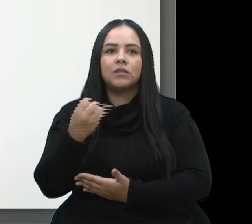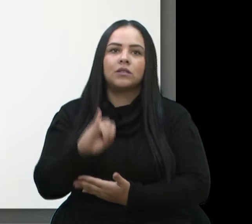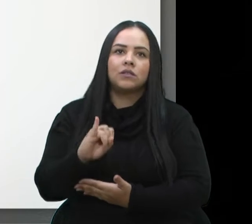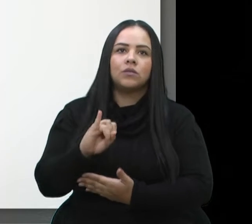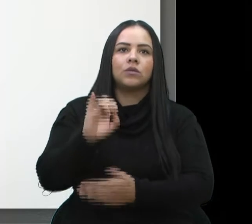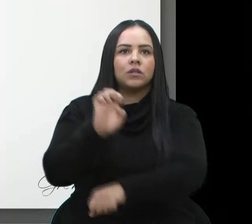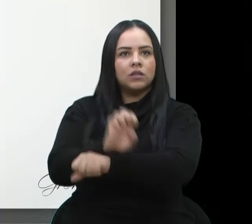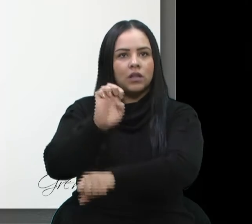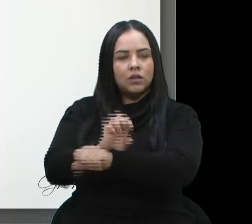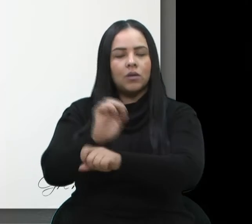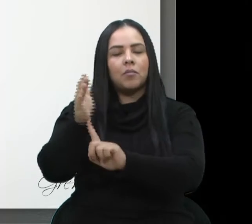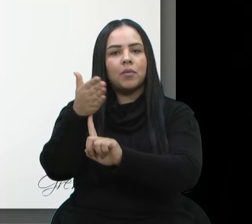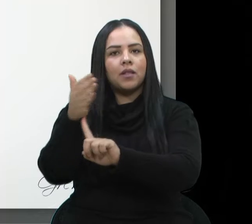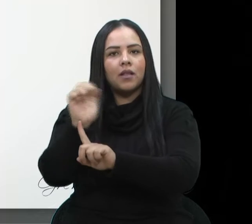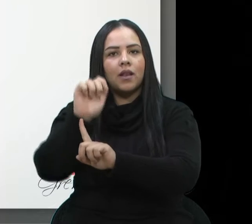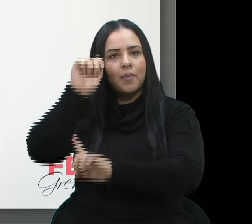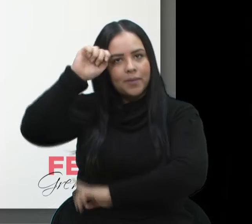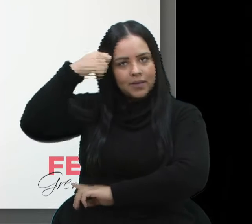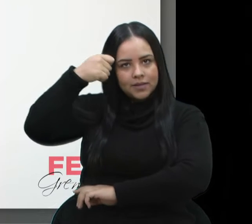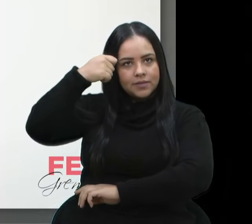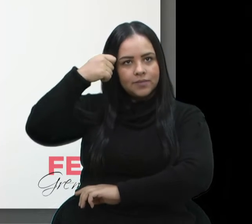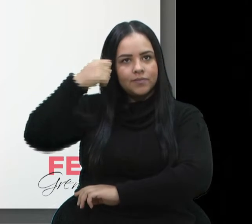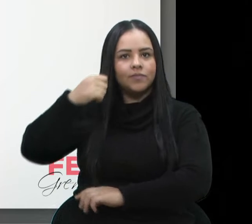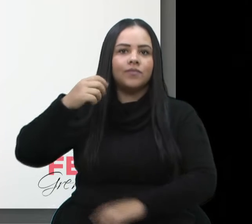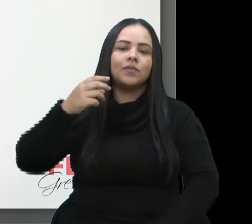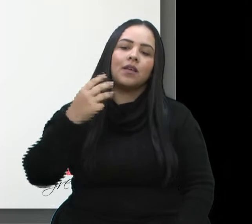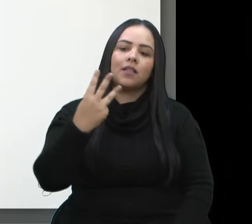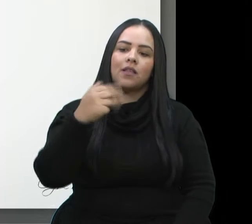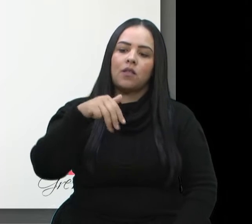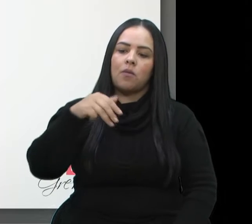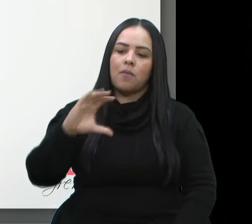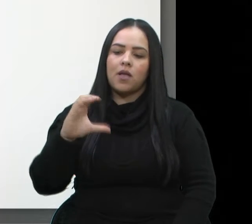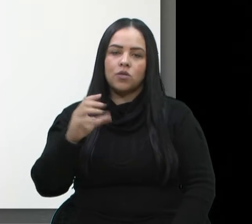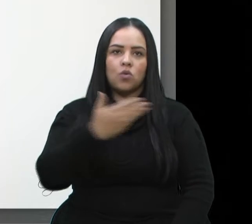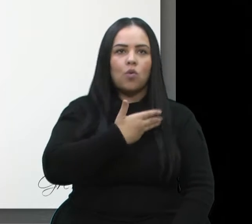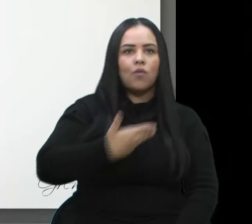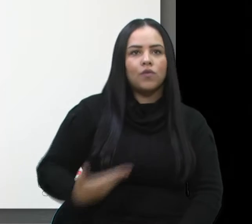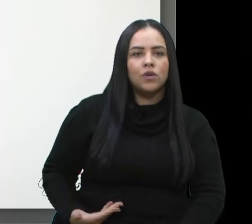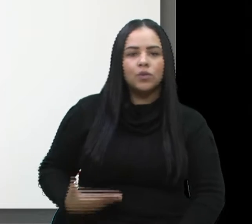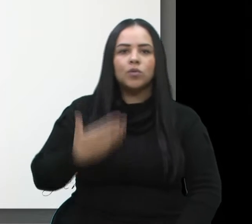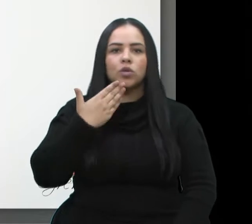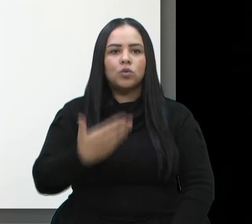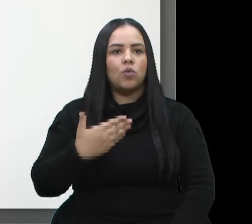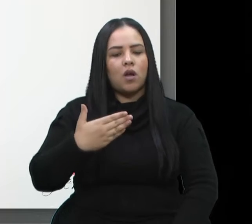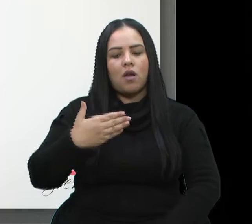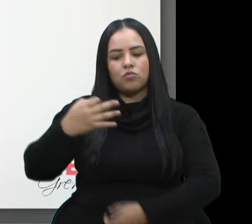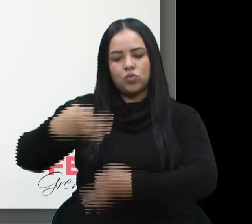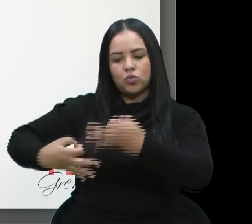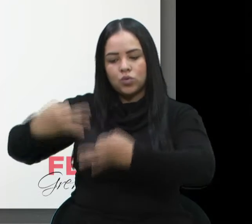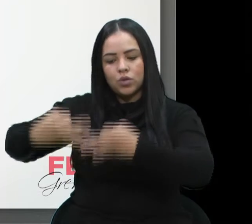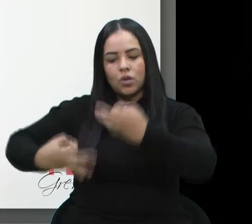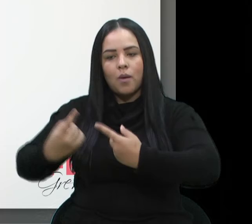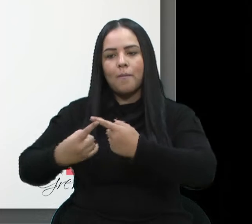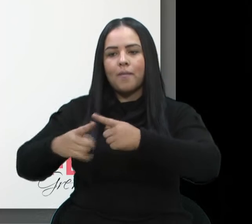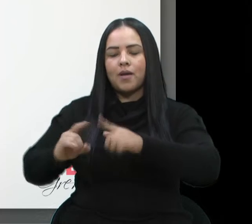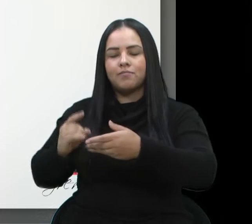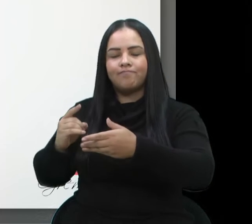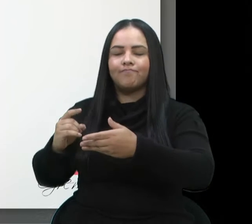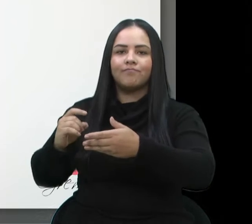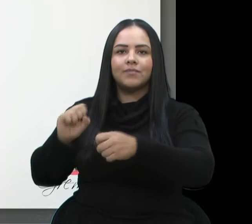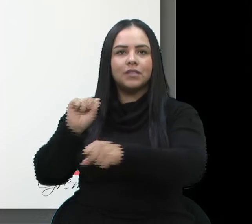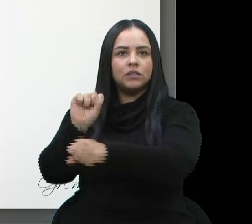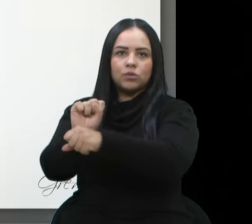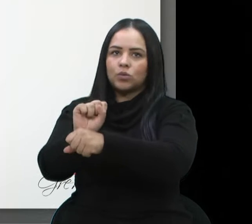preta. Aí que tá. 3 de março, o governo recorreu ao Tribunal de Justiça, mas um despacho do desembargador indeferiu o efeito